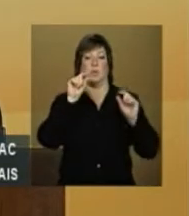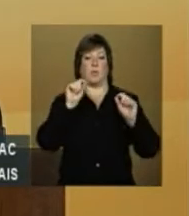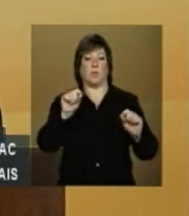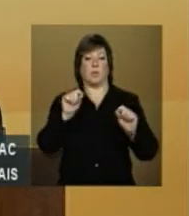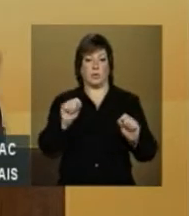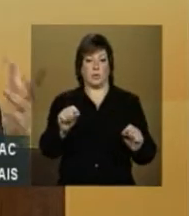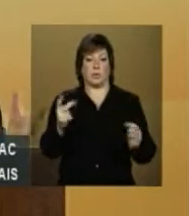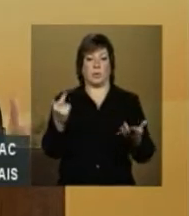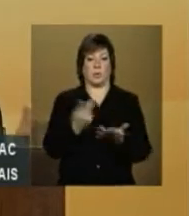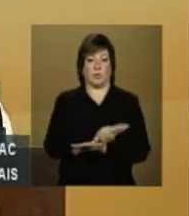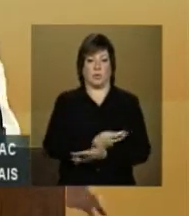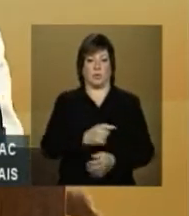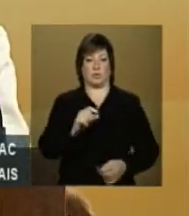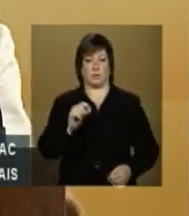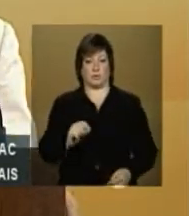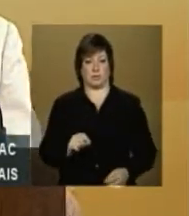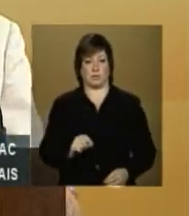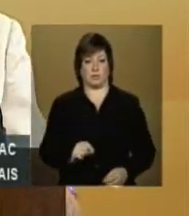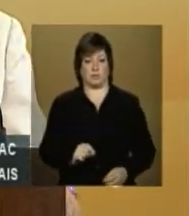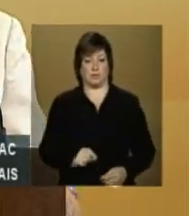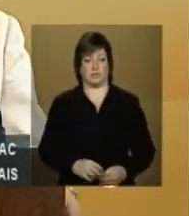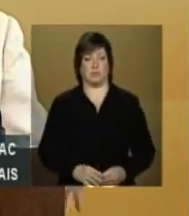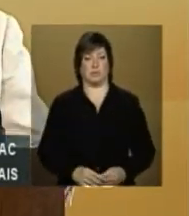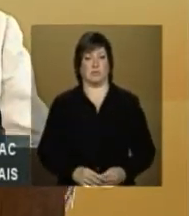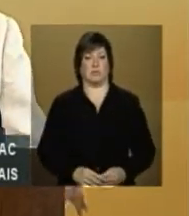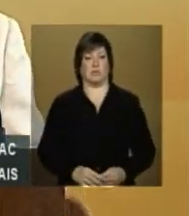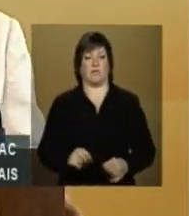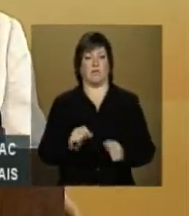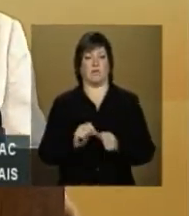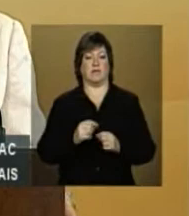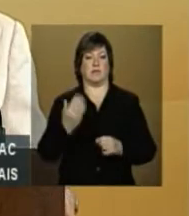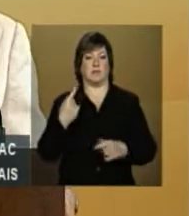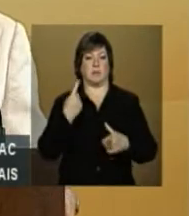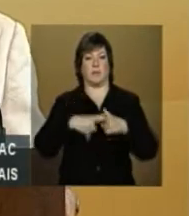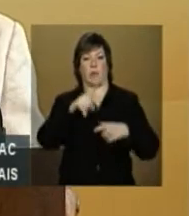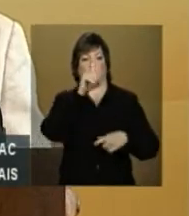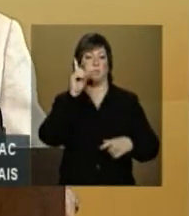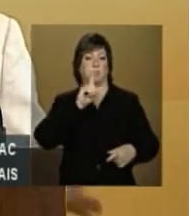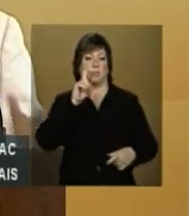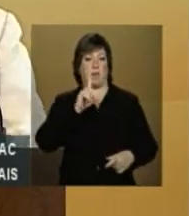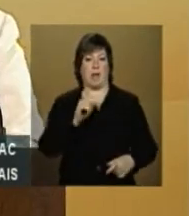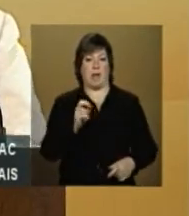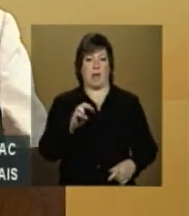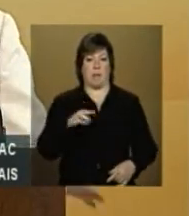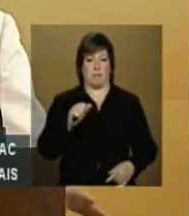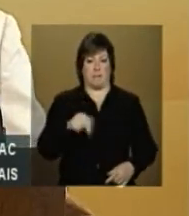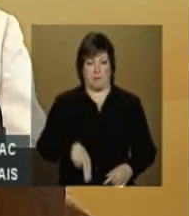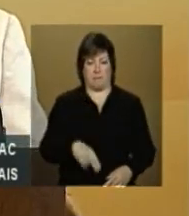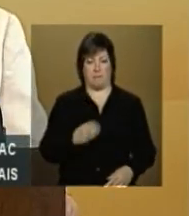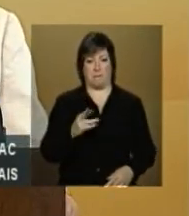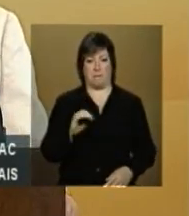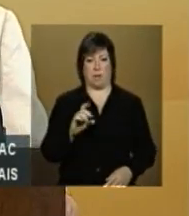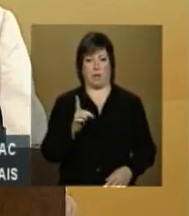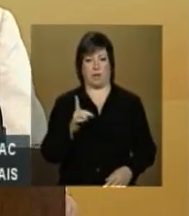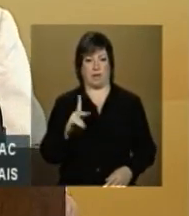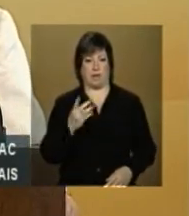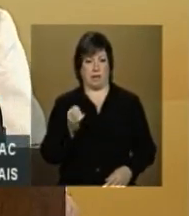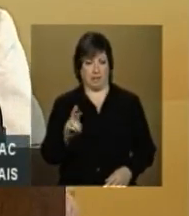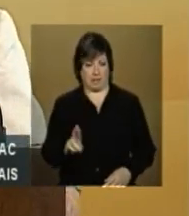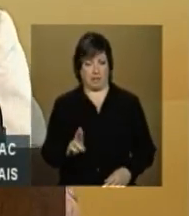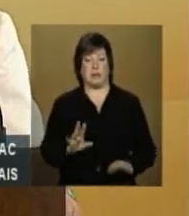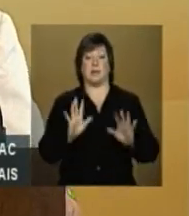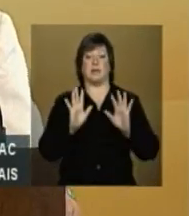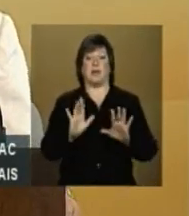levou à situação do Lehman Brothers. Não fazendo comparação entre as duas, mas